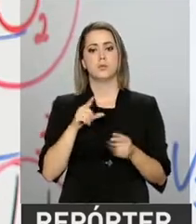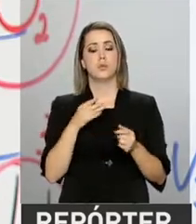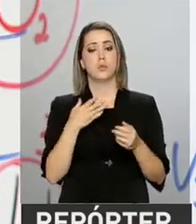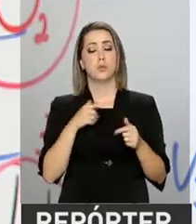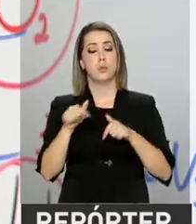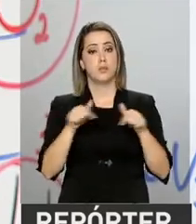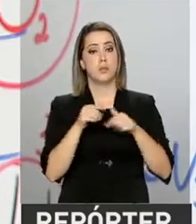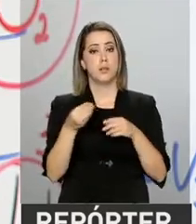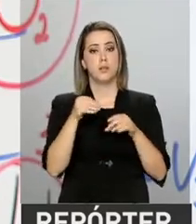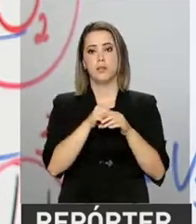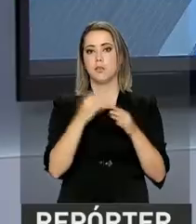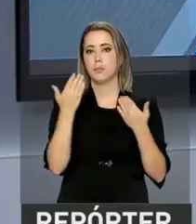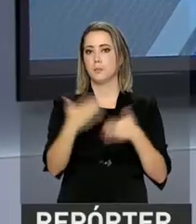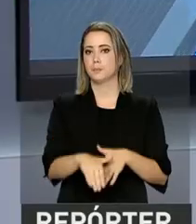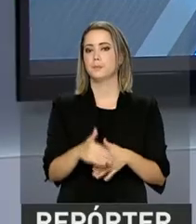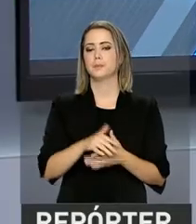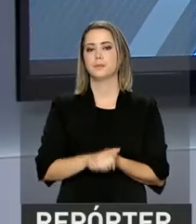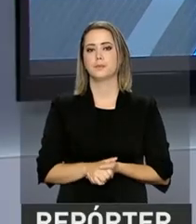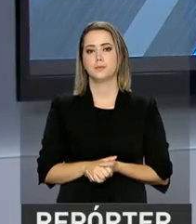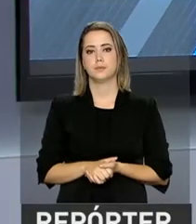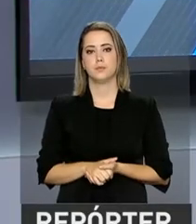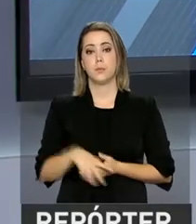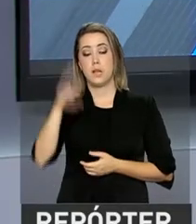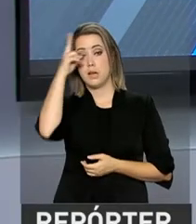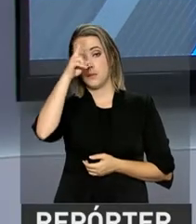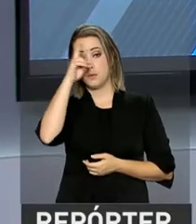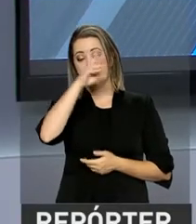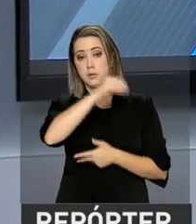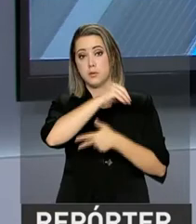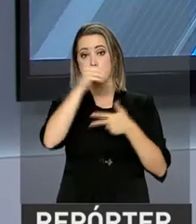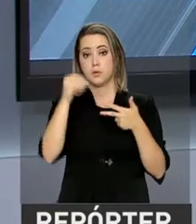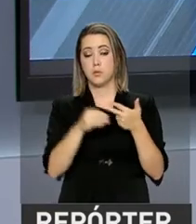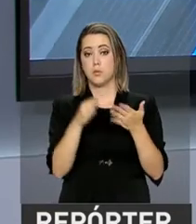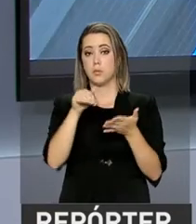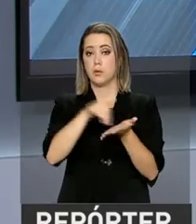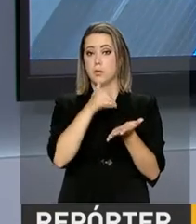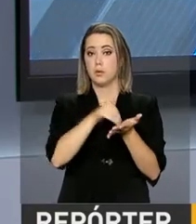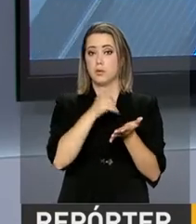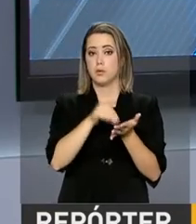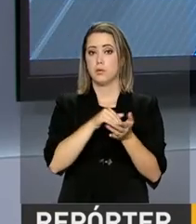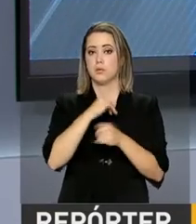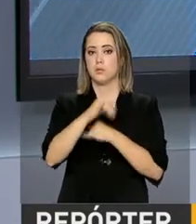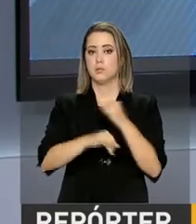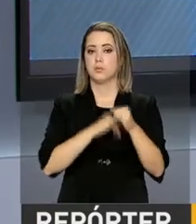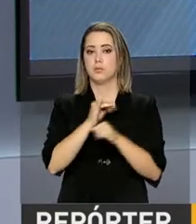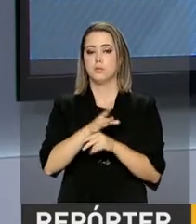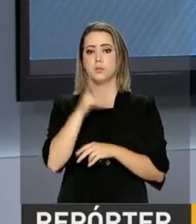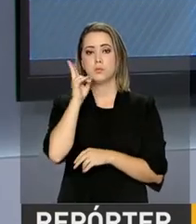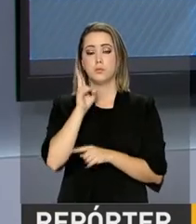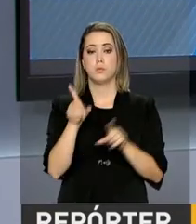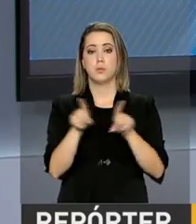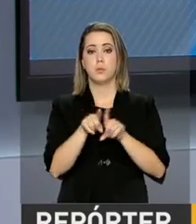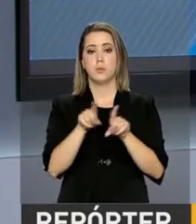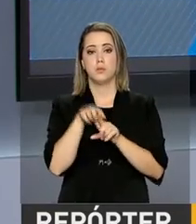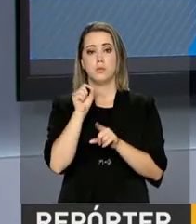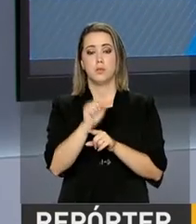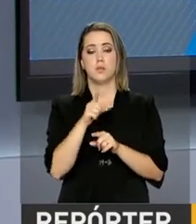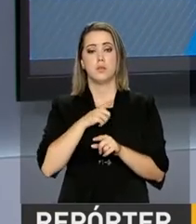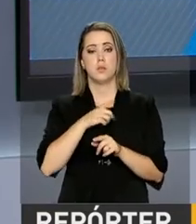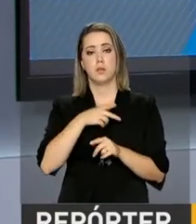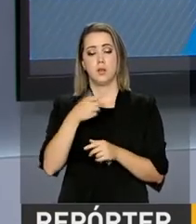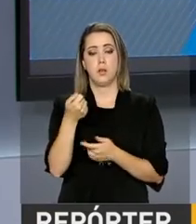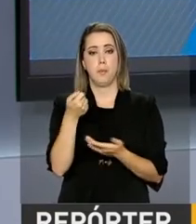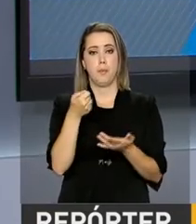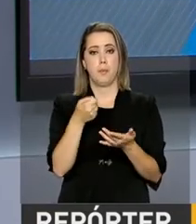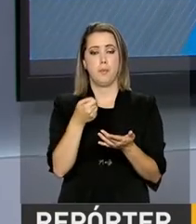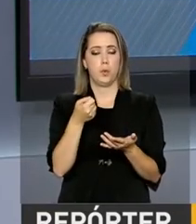que agir na hora da prova. Lembrando que as inscrições para o Enem são feitas pela internet. Vale lembrar também que quem tem